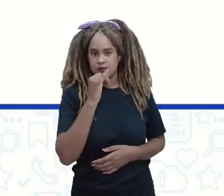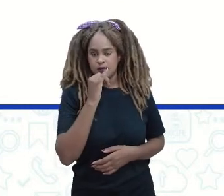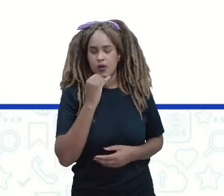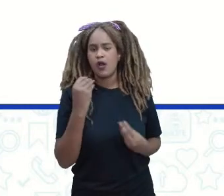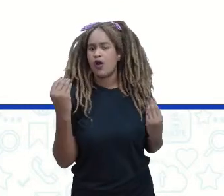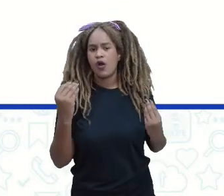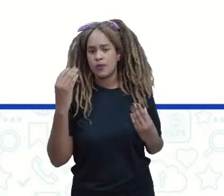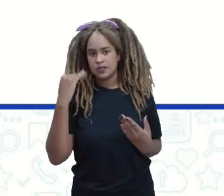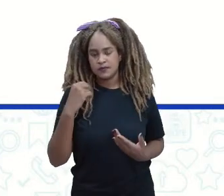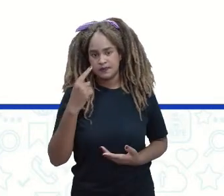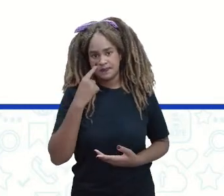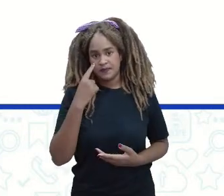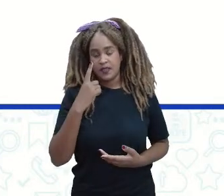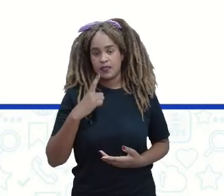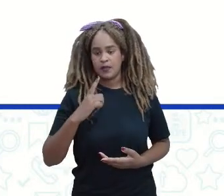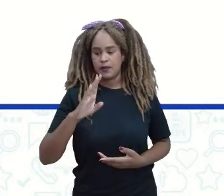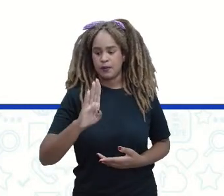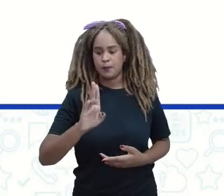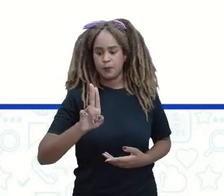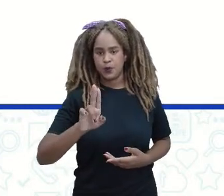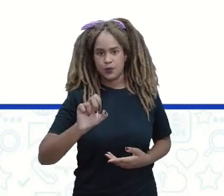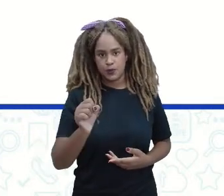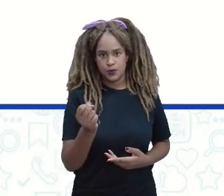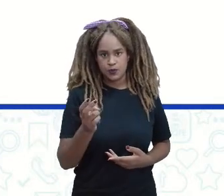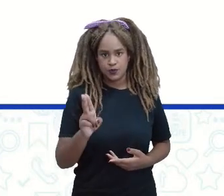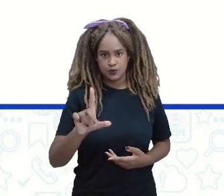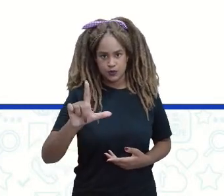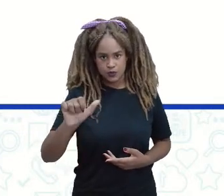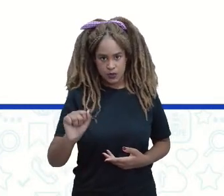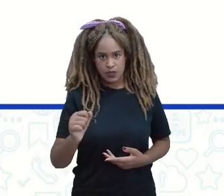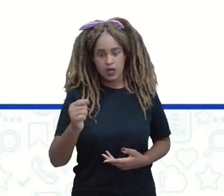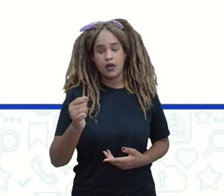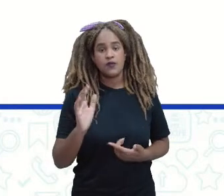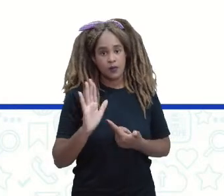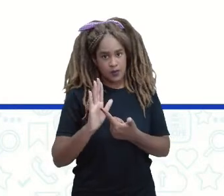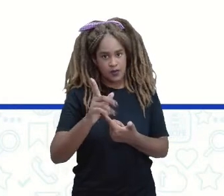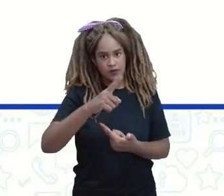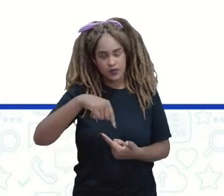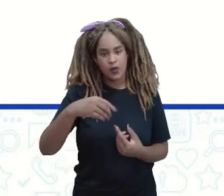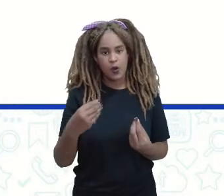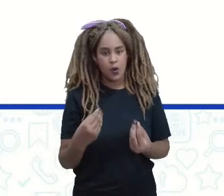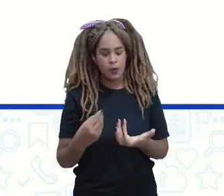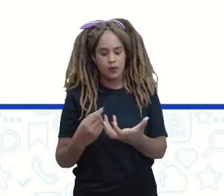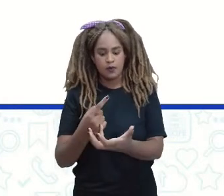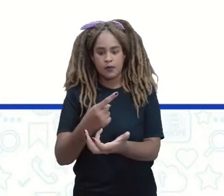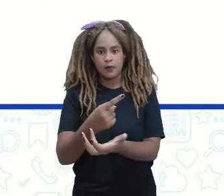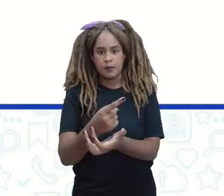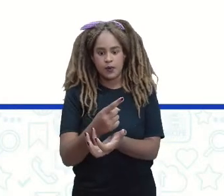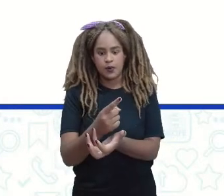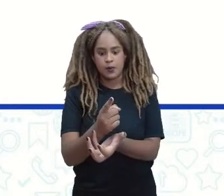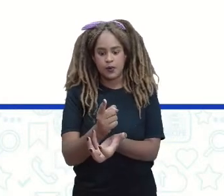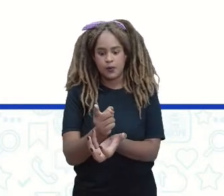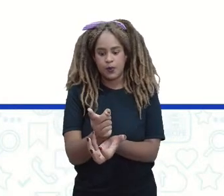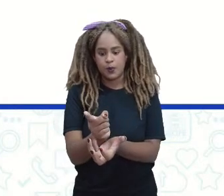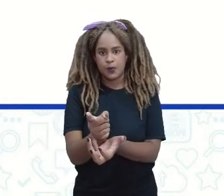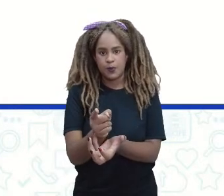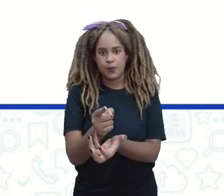A bússola, vocês já viram alguma vez a bússola? Eu vou mostrar para vocês aqui uma bússola já já. Mas vê